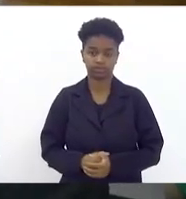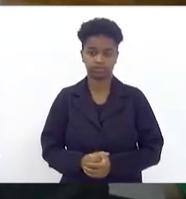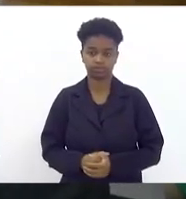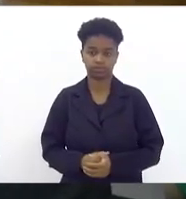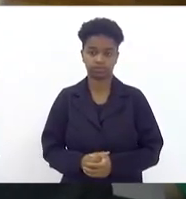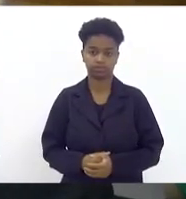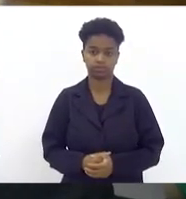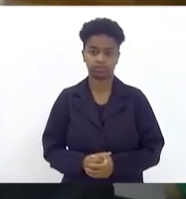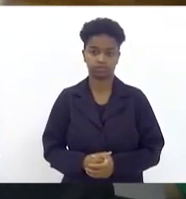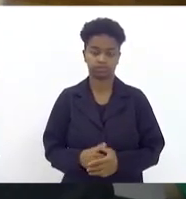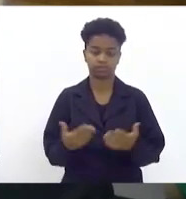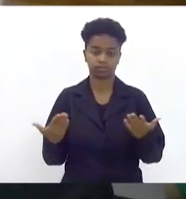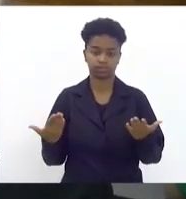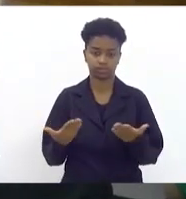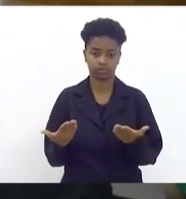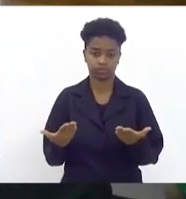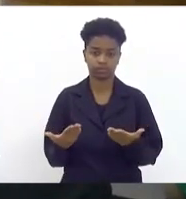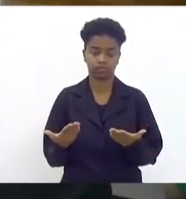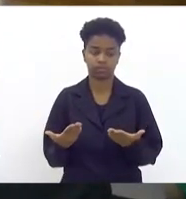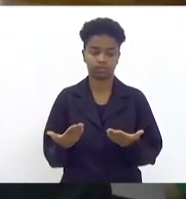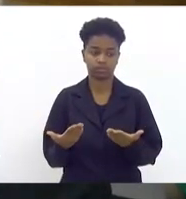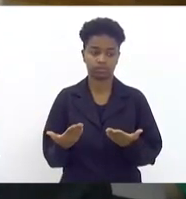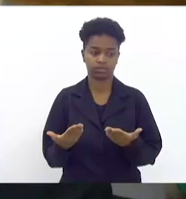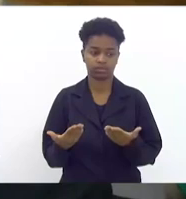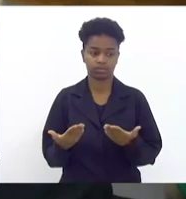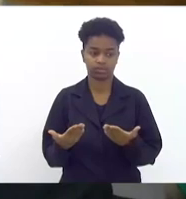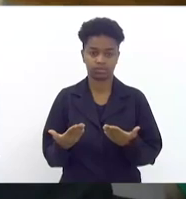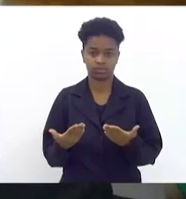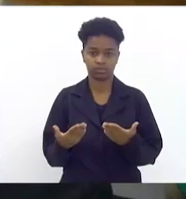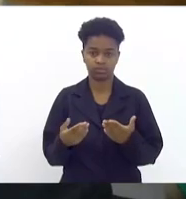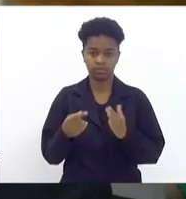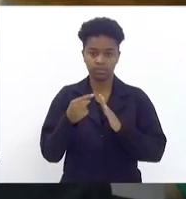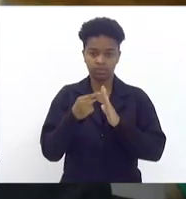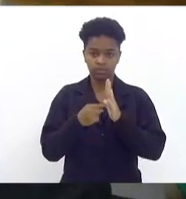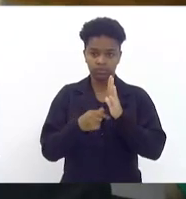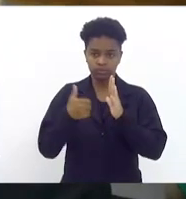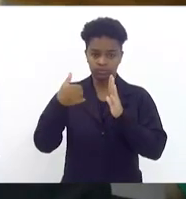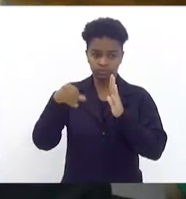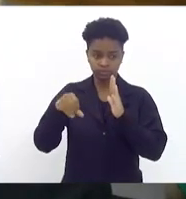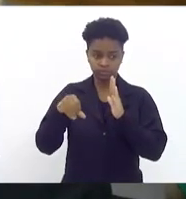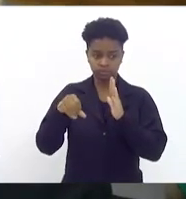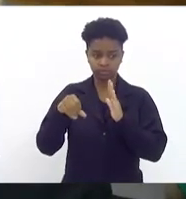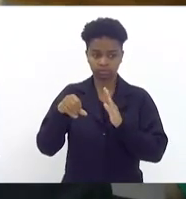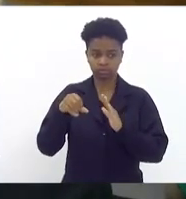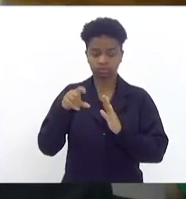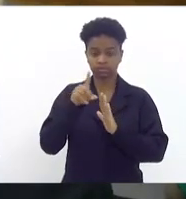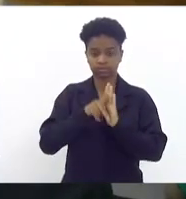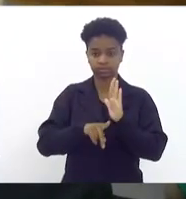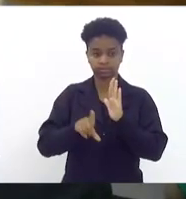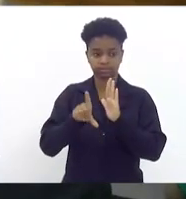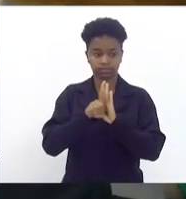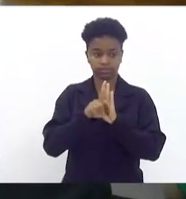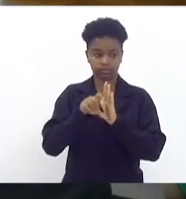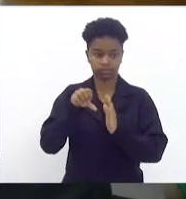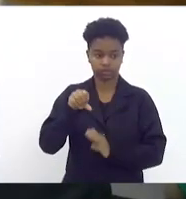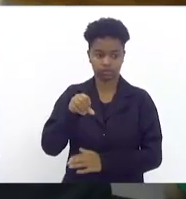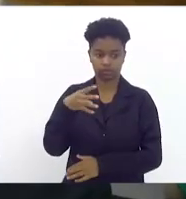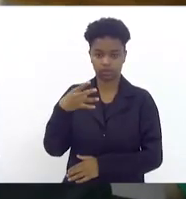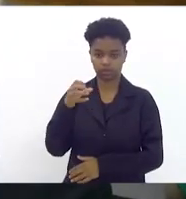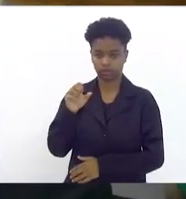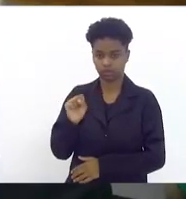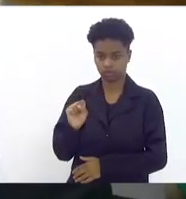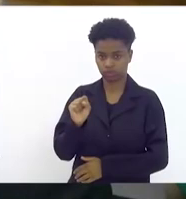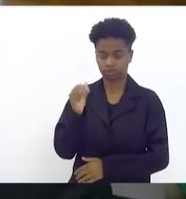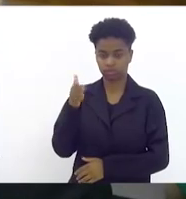Passo ao item 19 da pauta. É o PL 948 de 23, de autoria